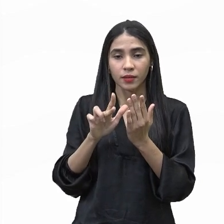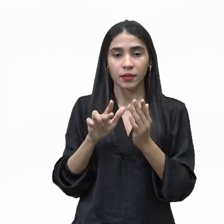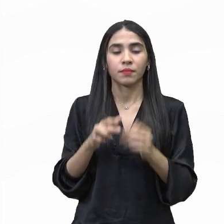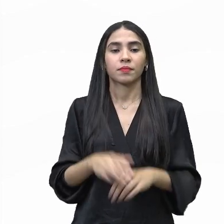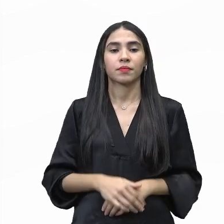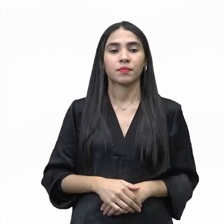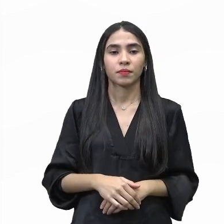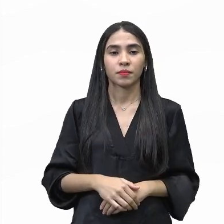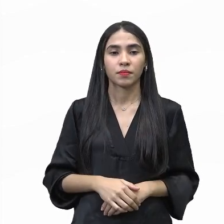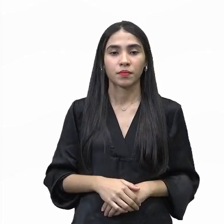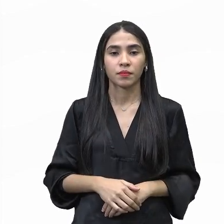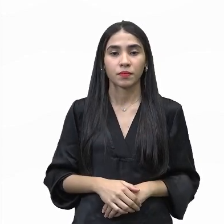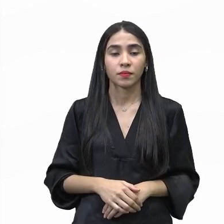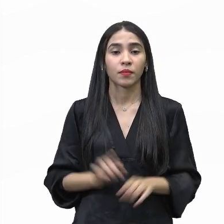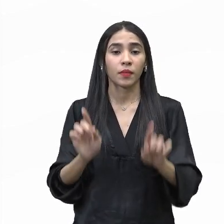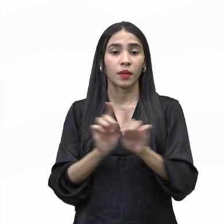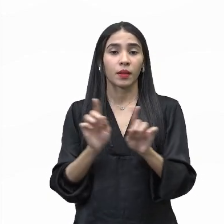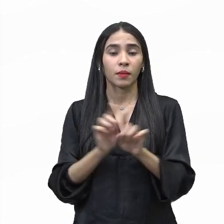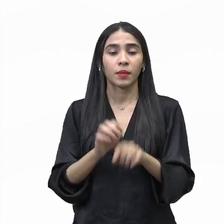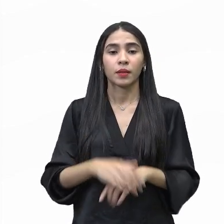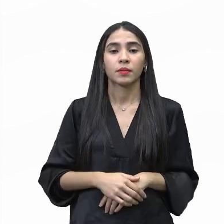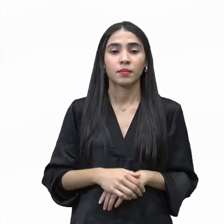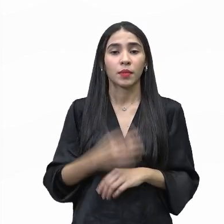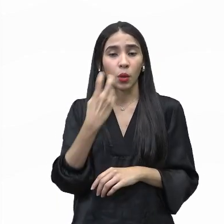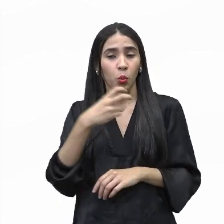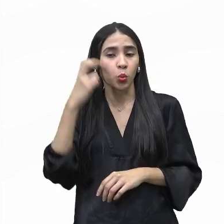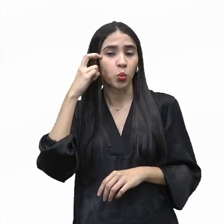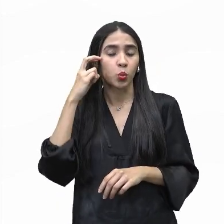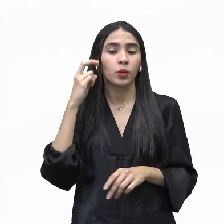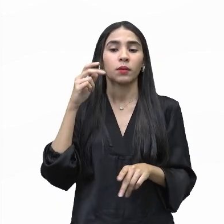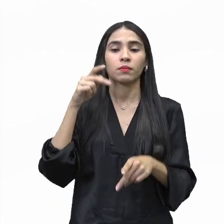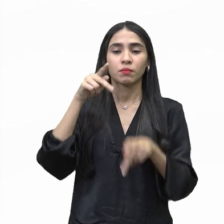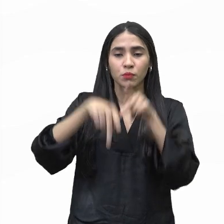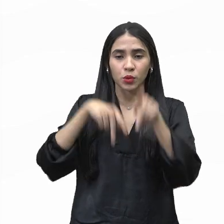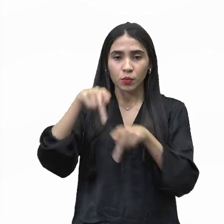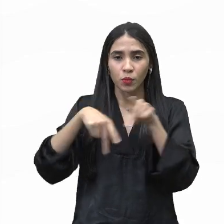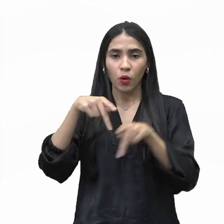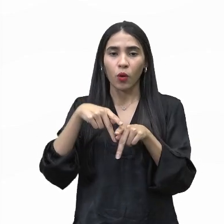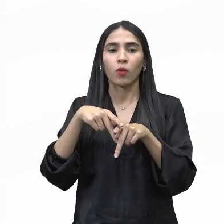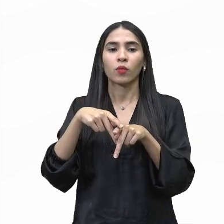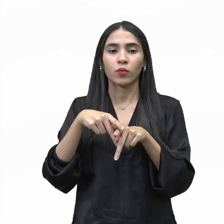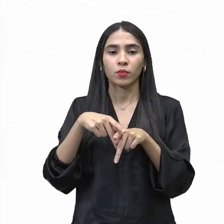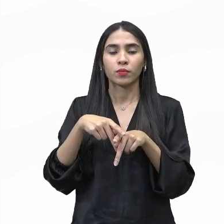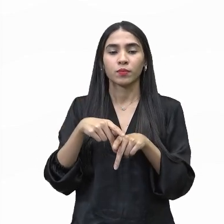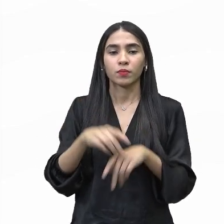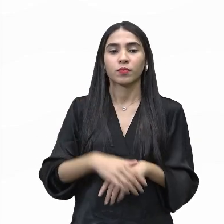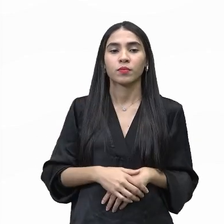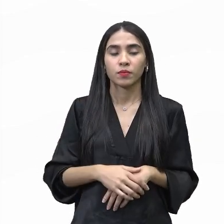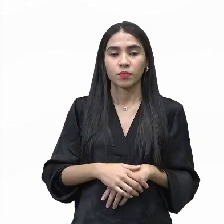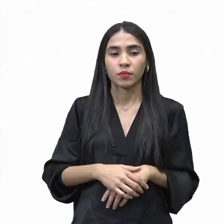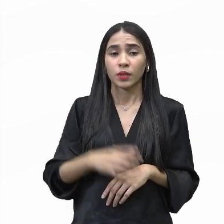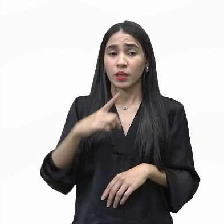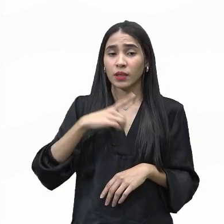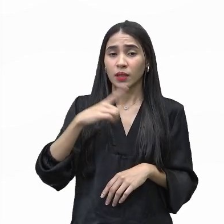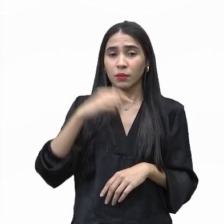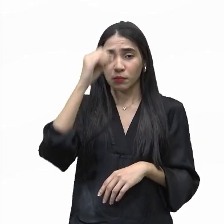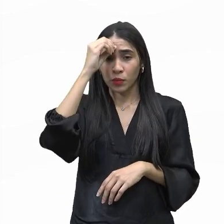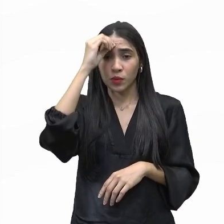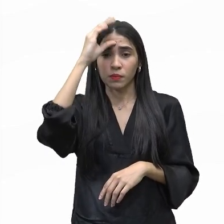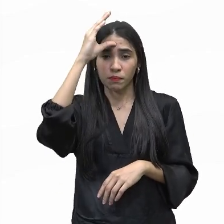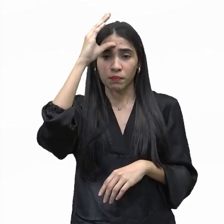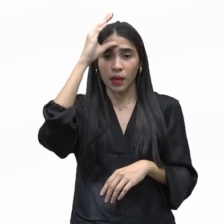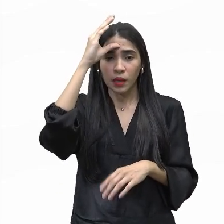povos. E na emergência da cultura popular, que se apropria dos meios de cultura de massa